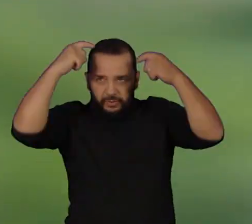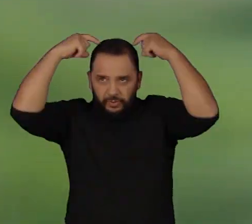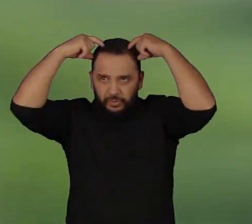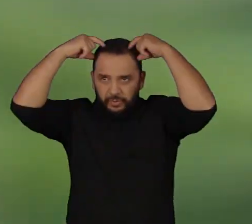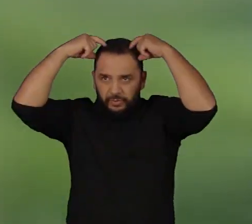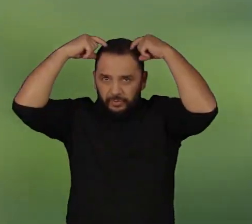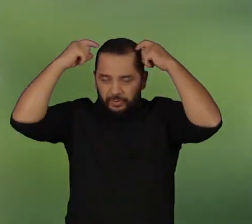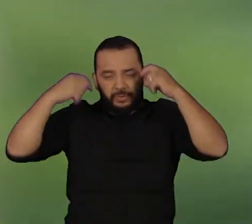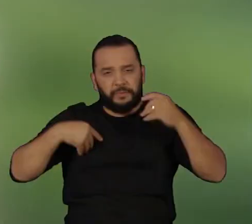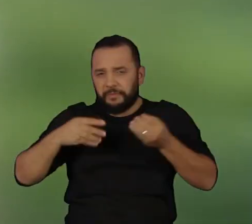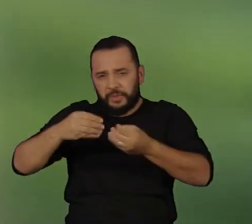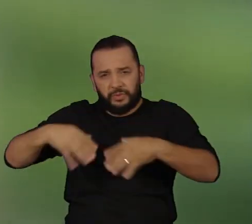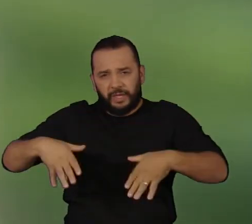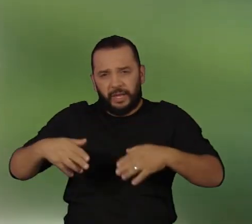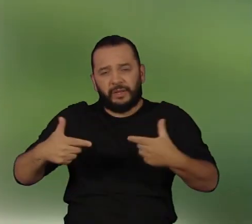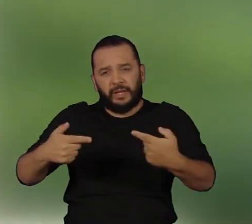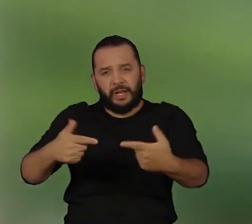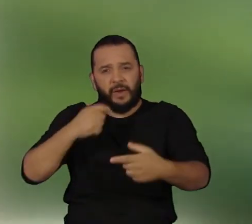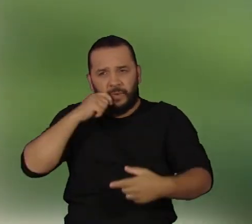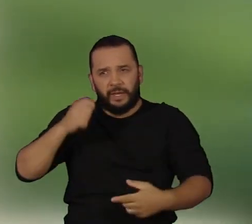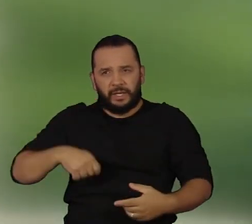atingido pela guerra na Ucrânia.